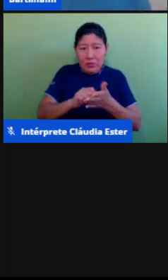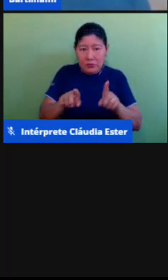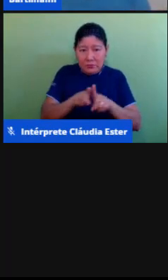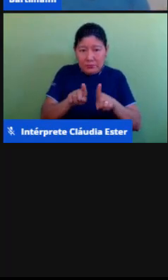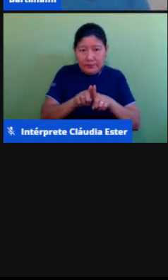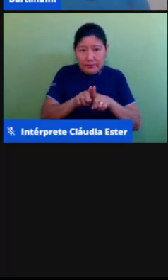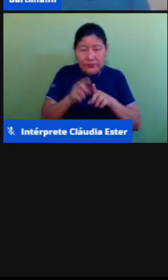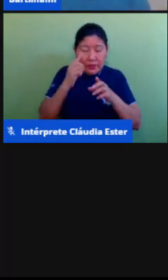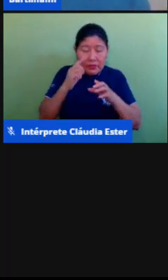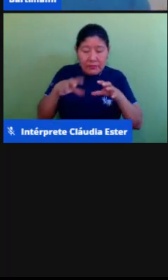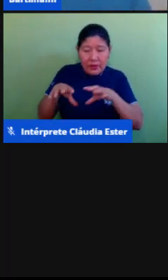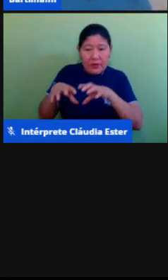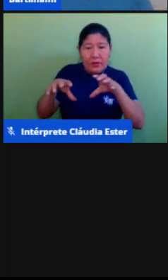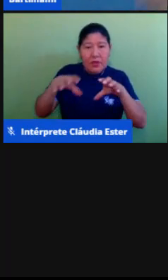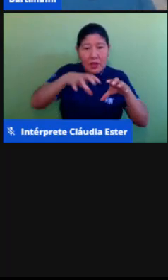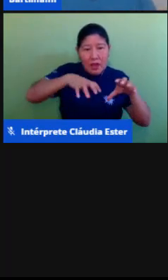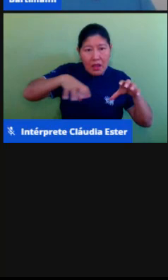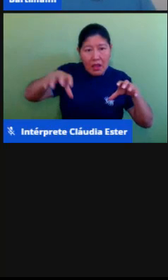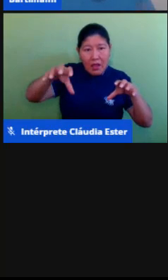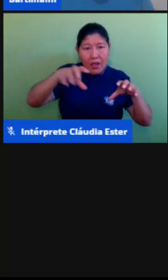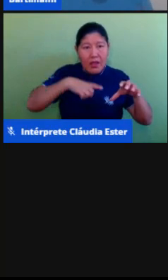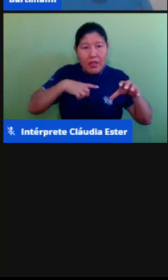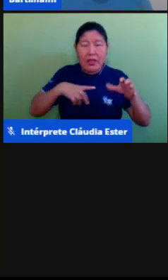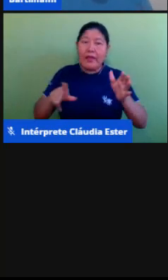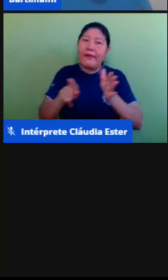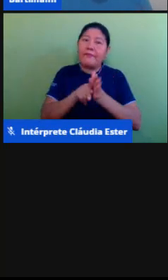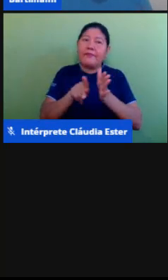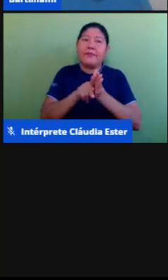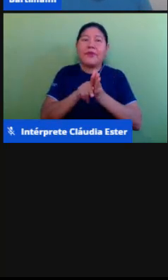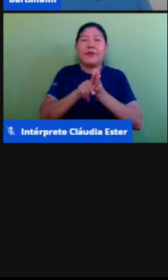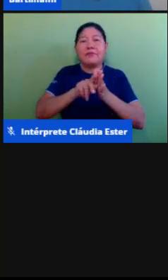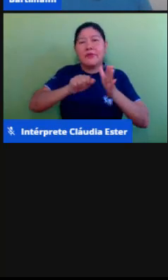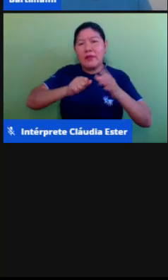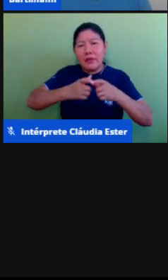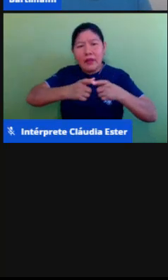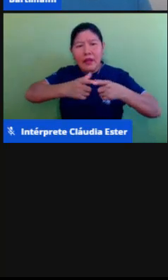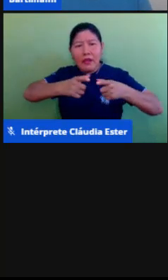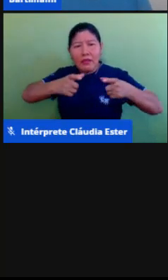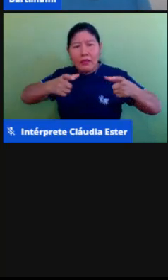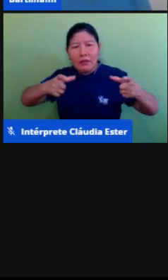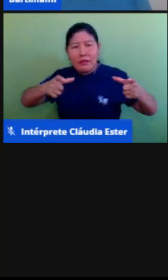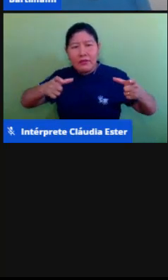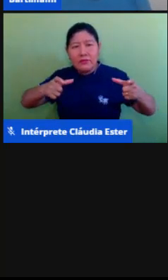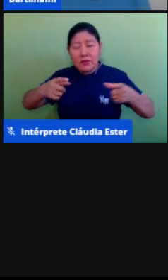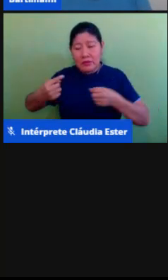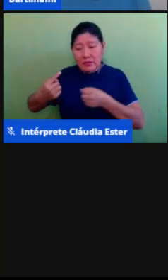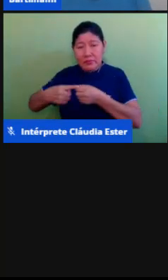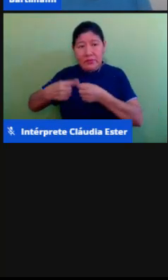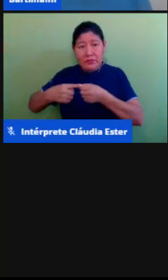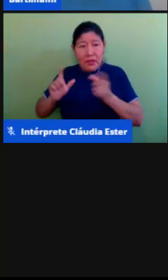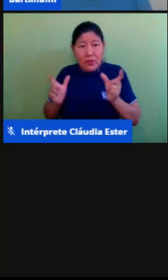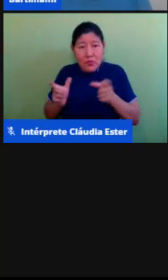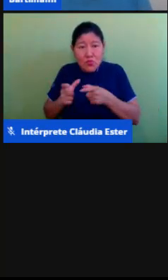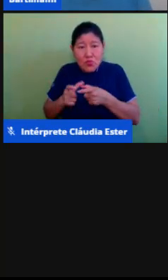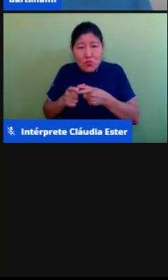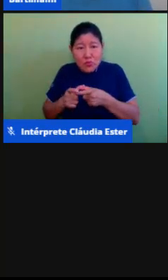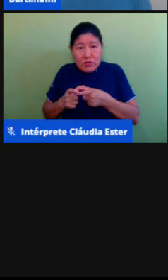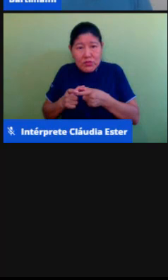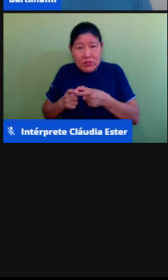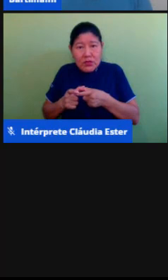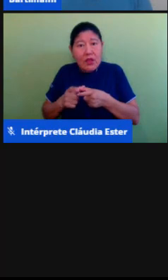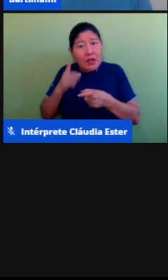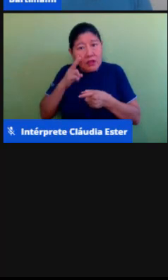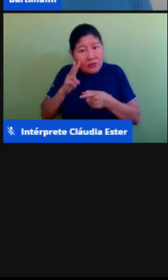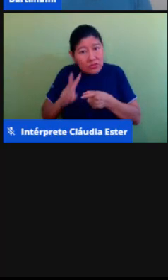espaço delimitado para a silvicultura, ele é maior do que o espaço urbano. Tá? O ganho que se teve